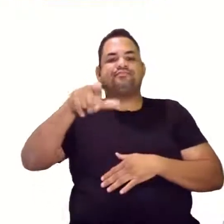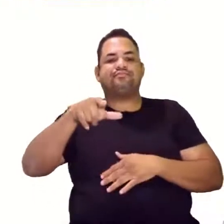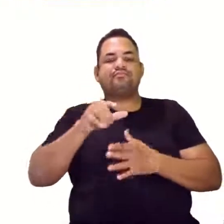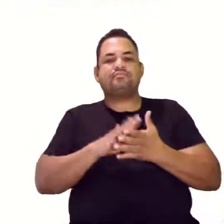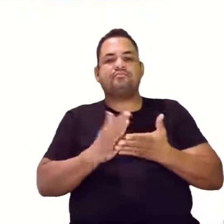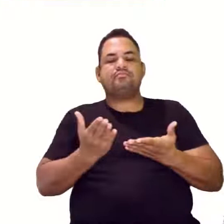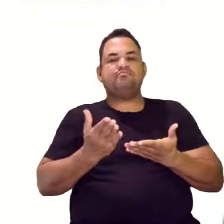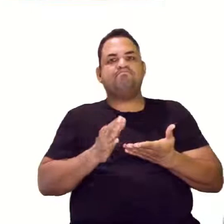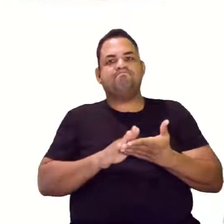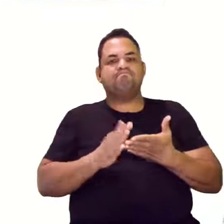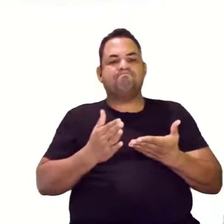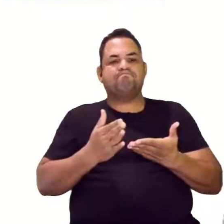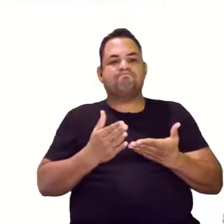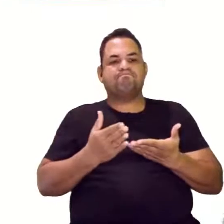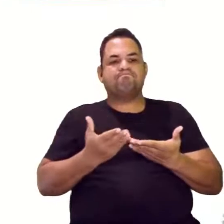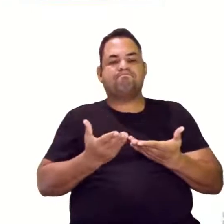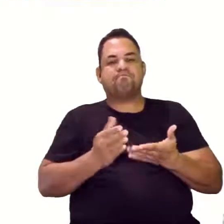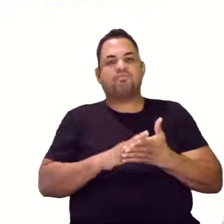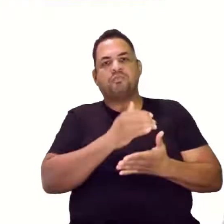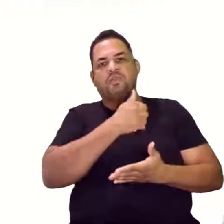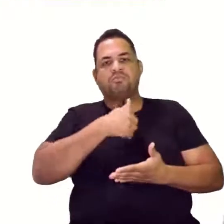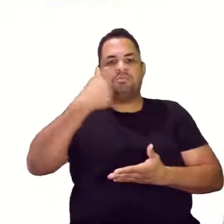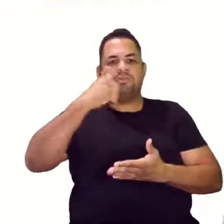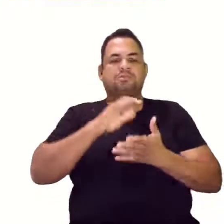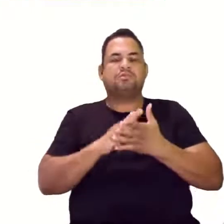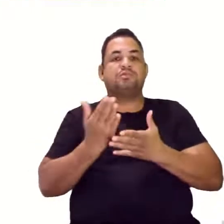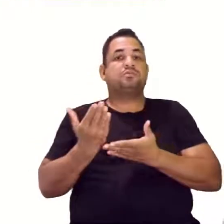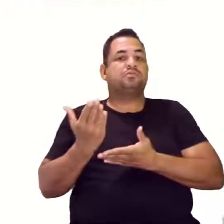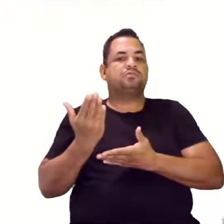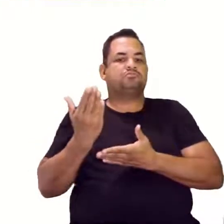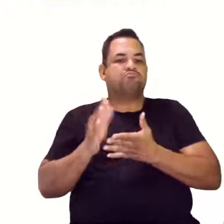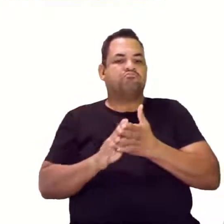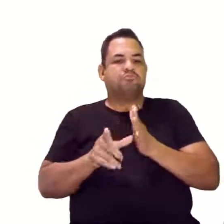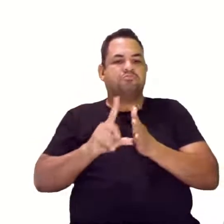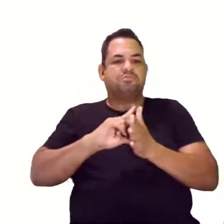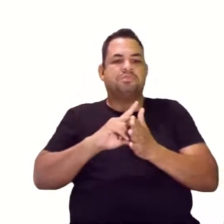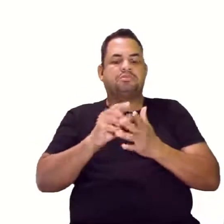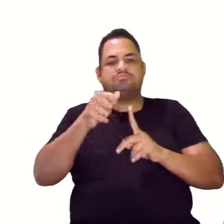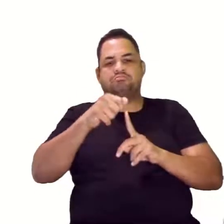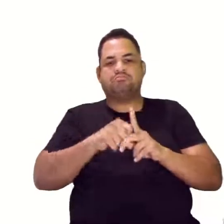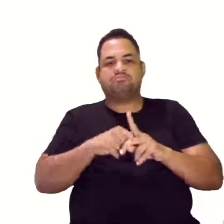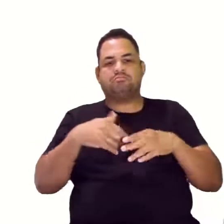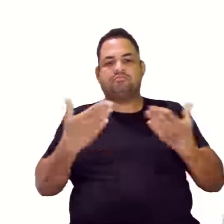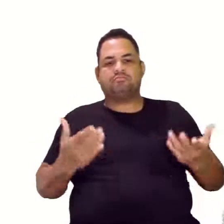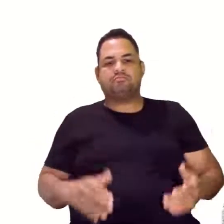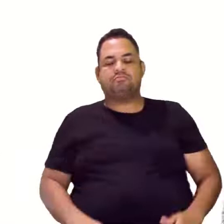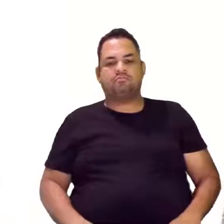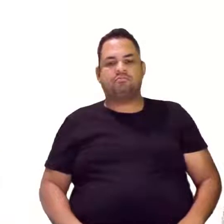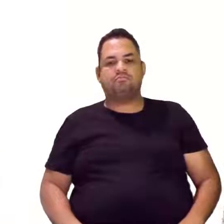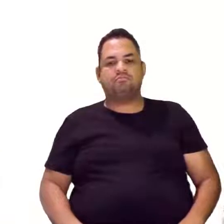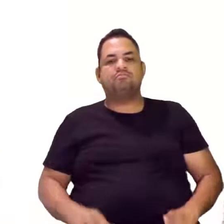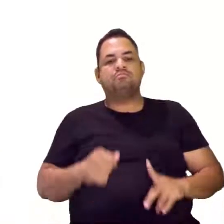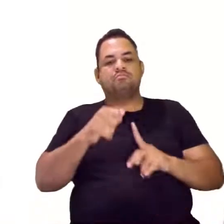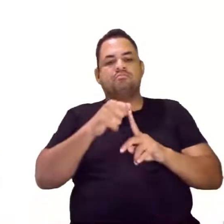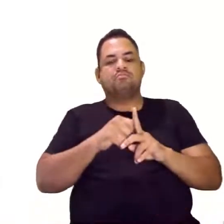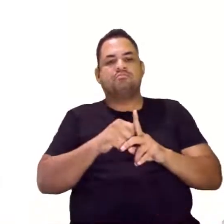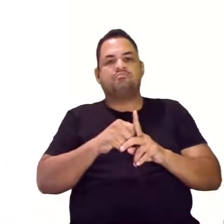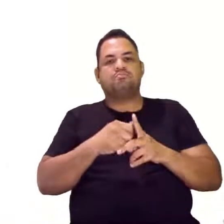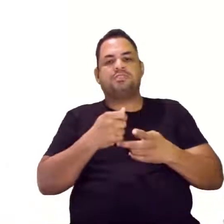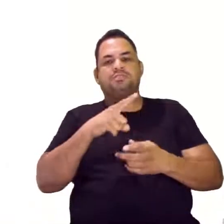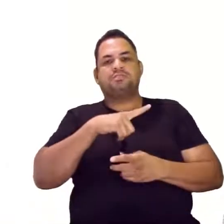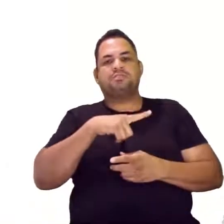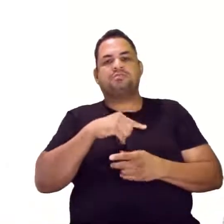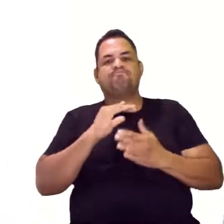né? Pelo menos repetido ou melhor do que aqueles meses anteriores. Isso. De qual mês anterior? O mês que mais teve lucro.